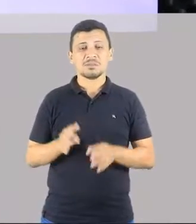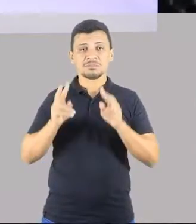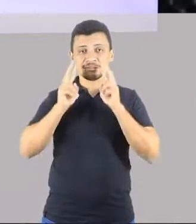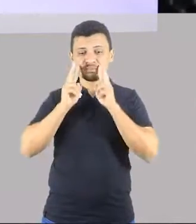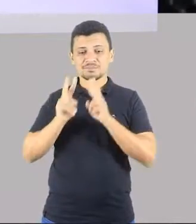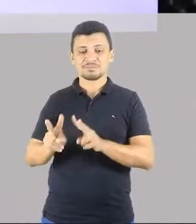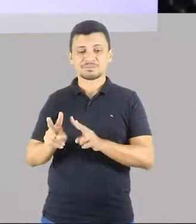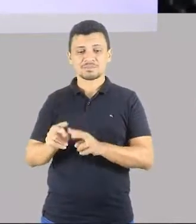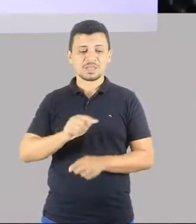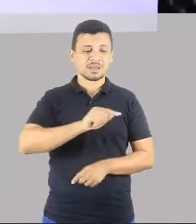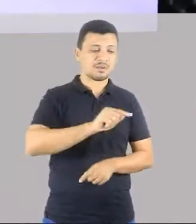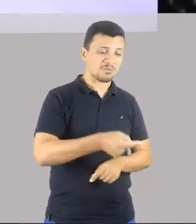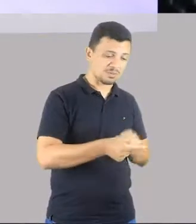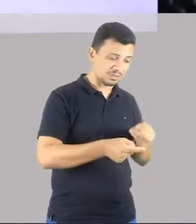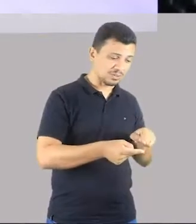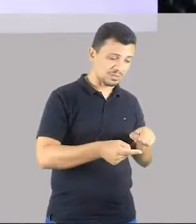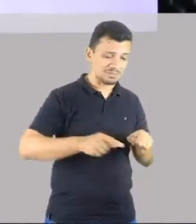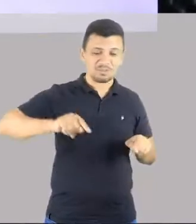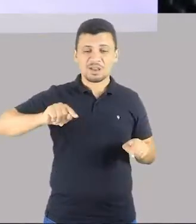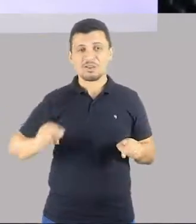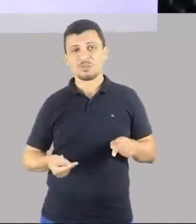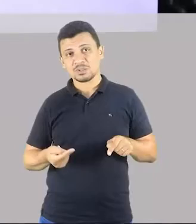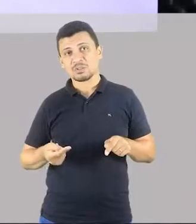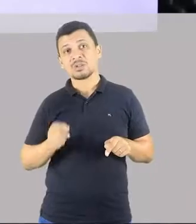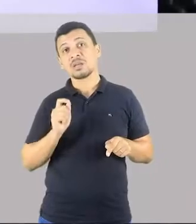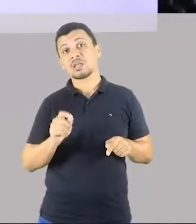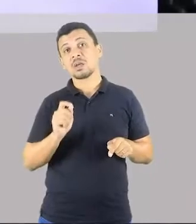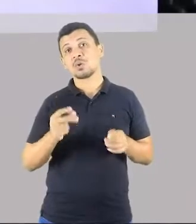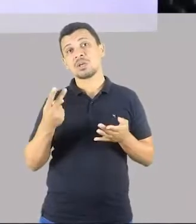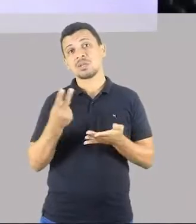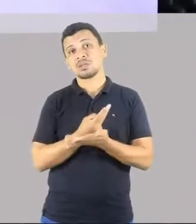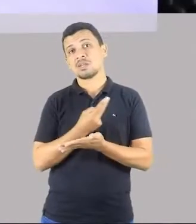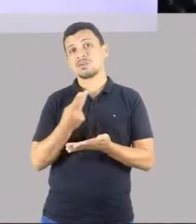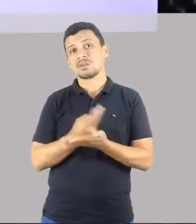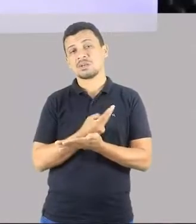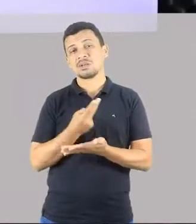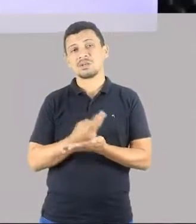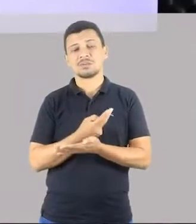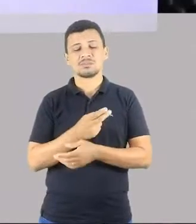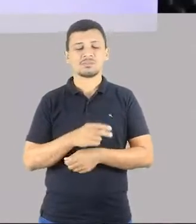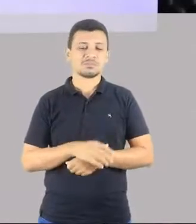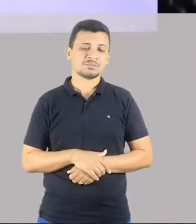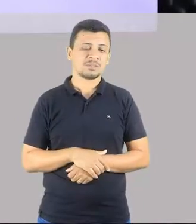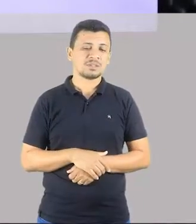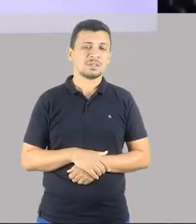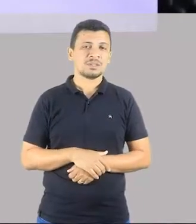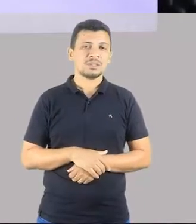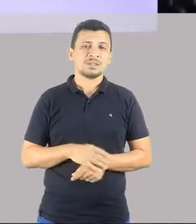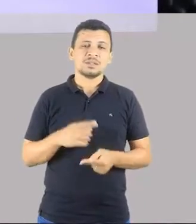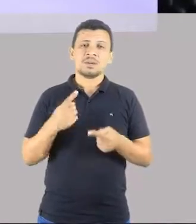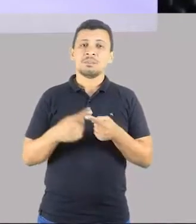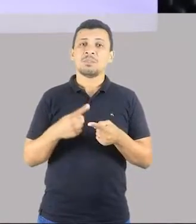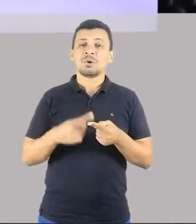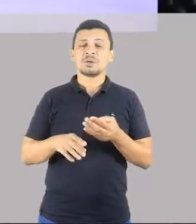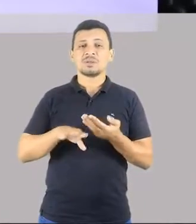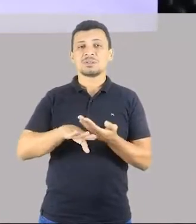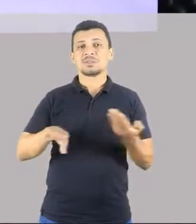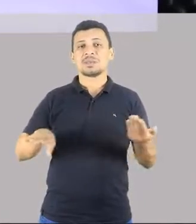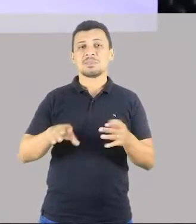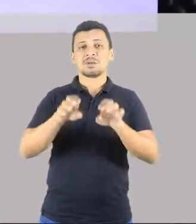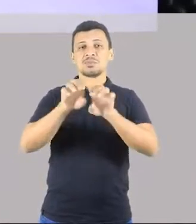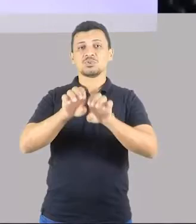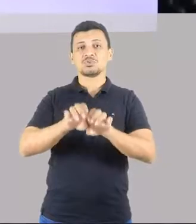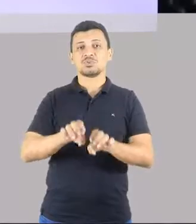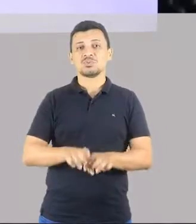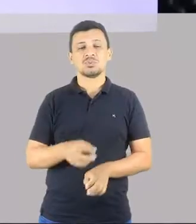a primeira vírgula quanto a segunda vírgula, elas estão indevidas, estão inadequadas, porque elas estão separando